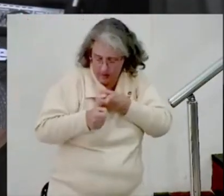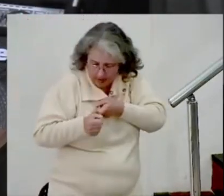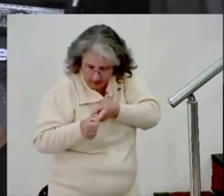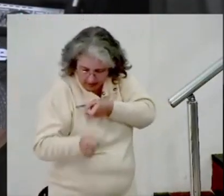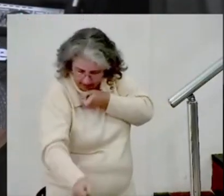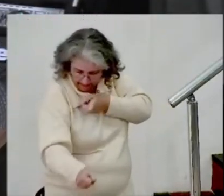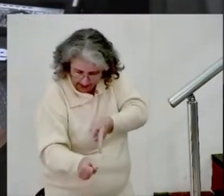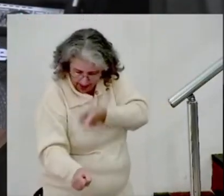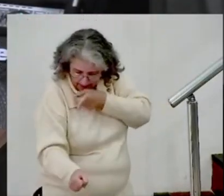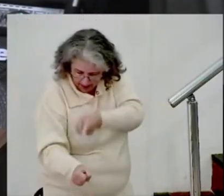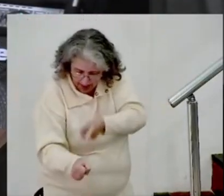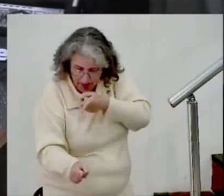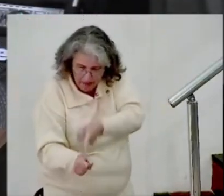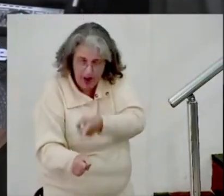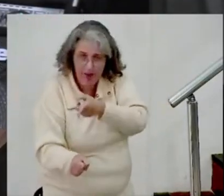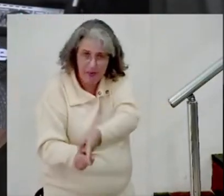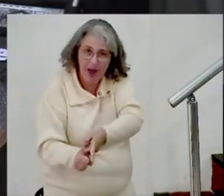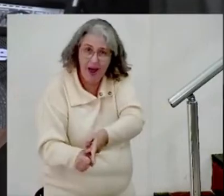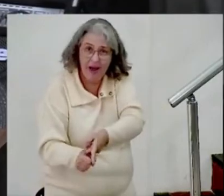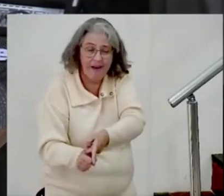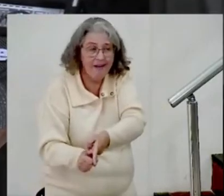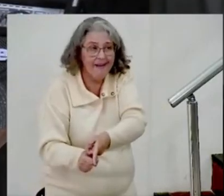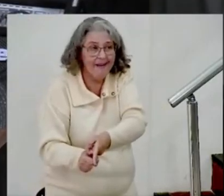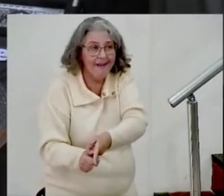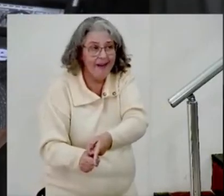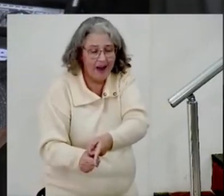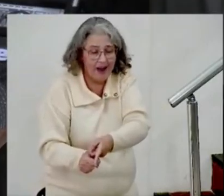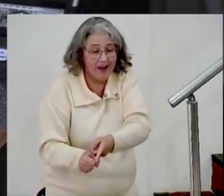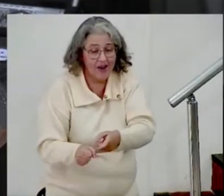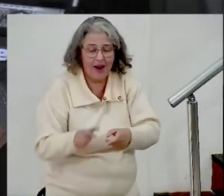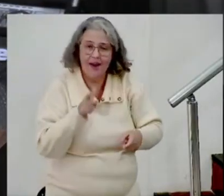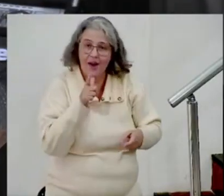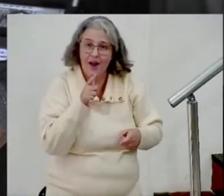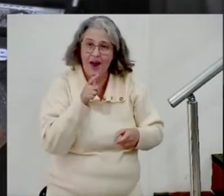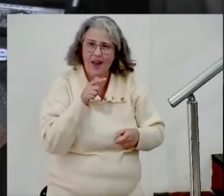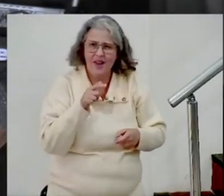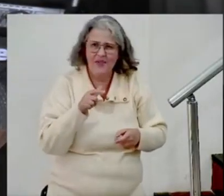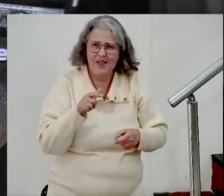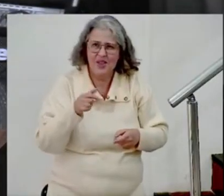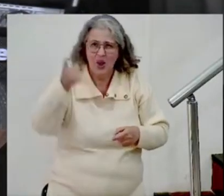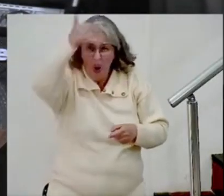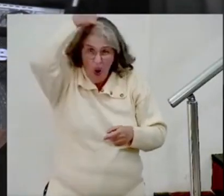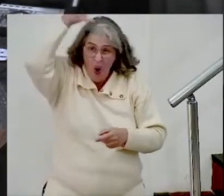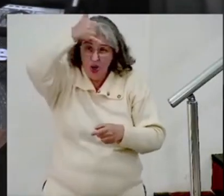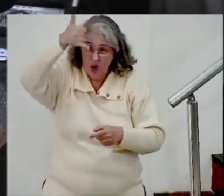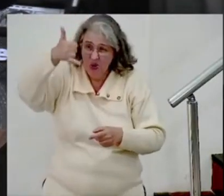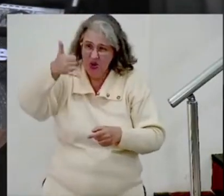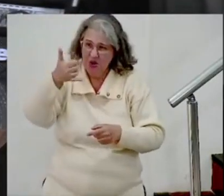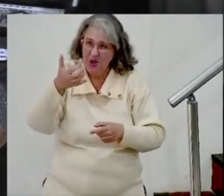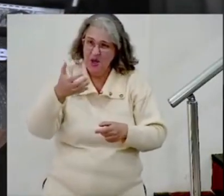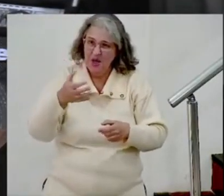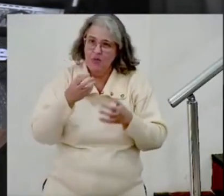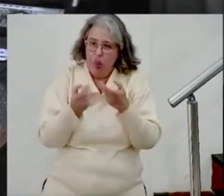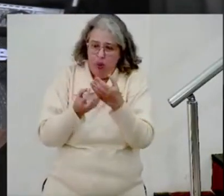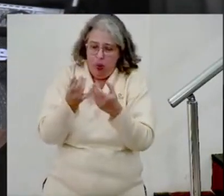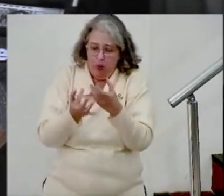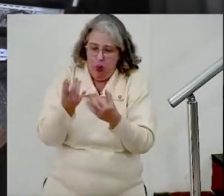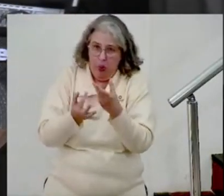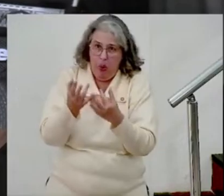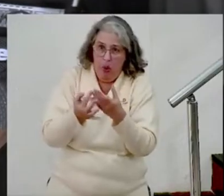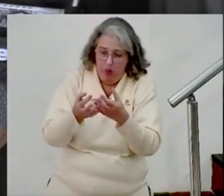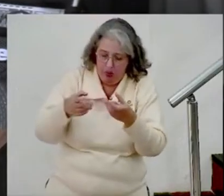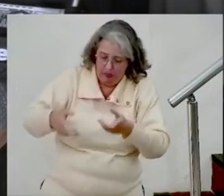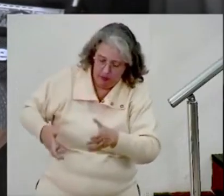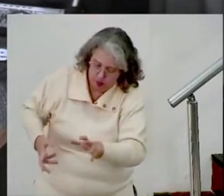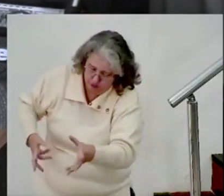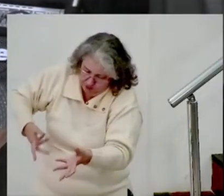defesa. Às vezes atiram óleo quente, às vezes atiram pedras, às vezes atiram paus, espinhos e outras coisas mais. Mas para poder